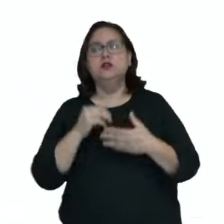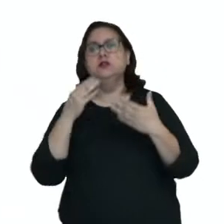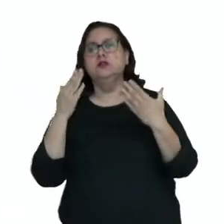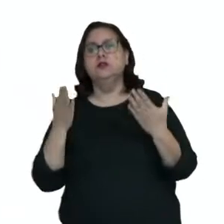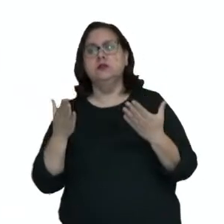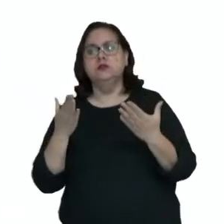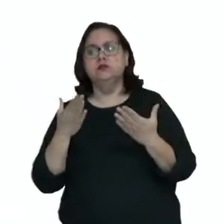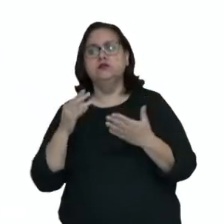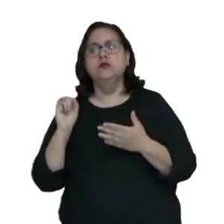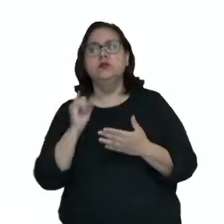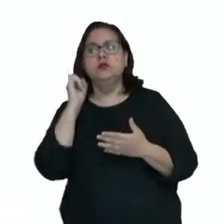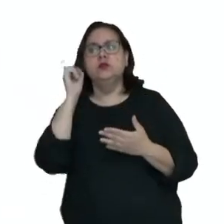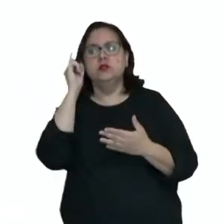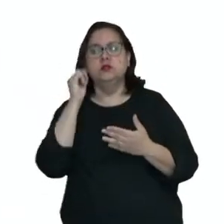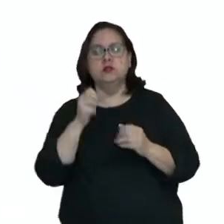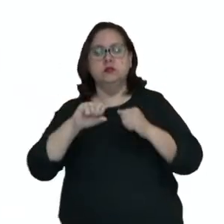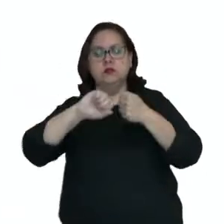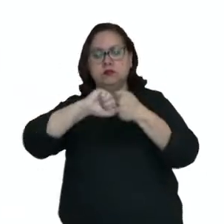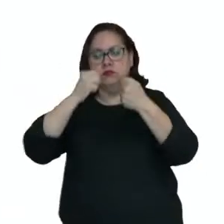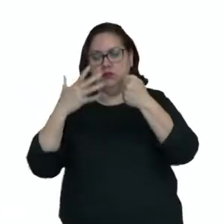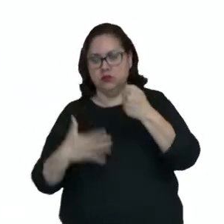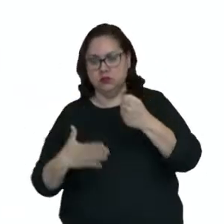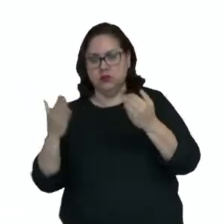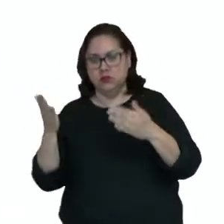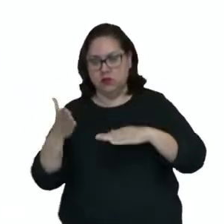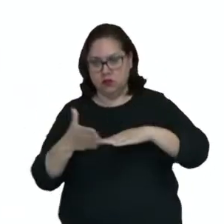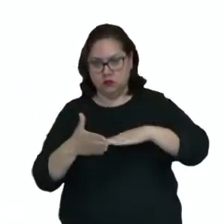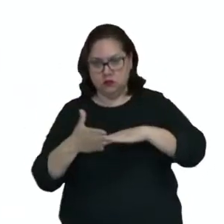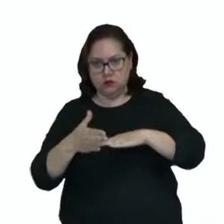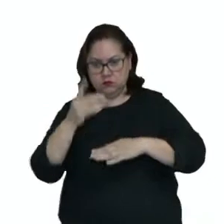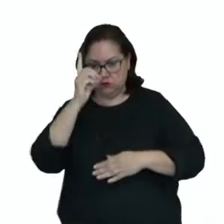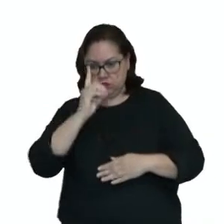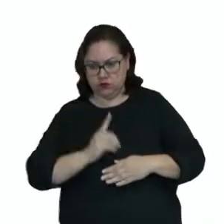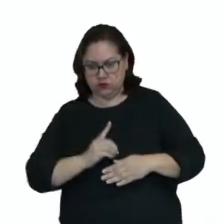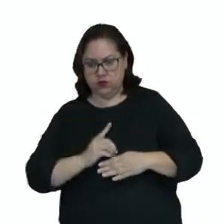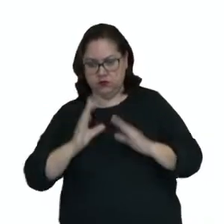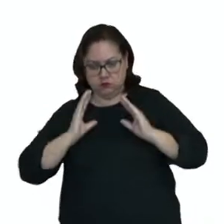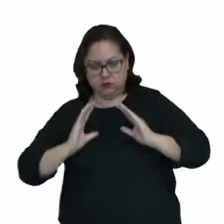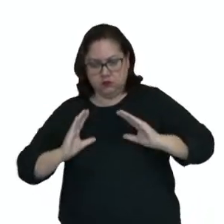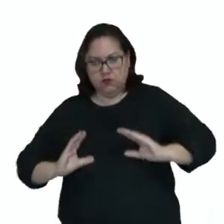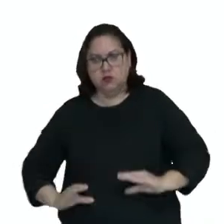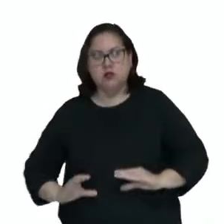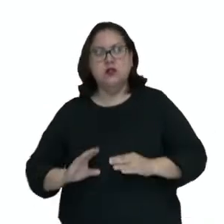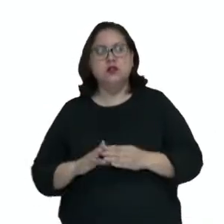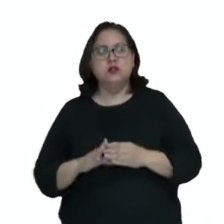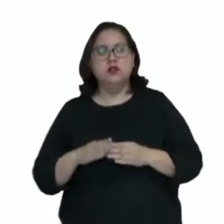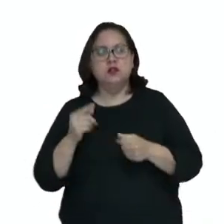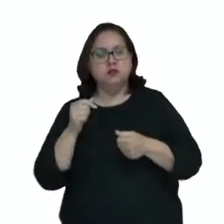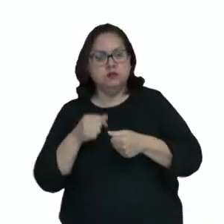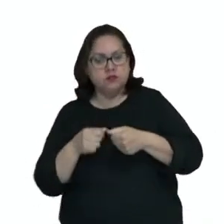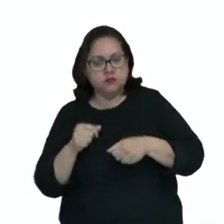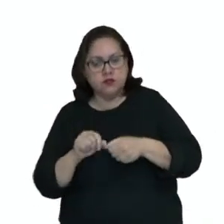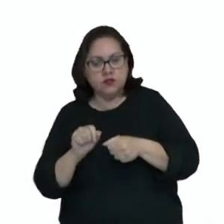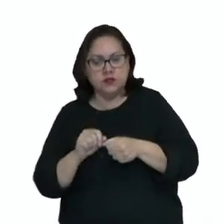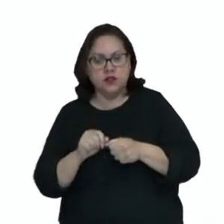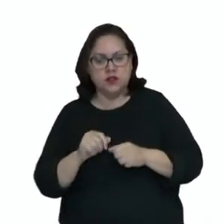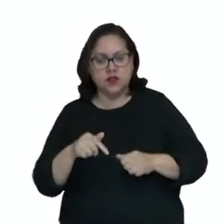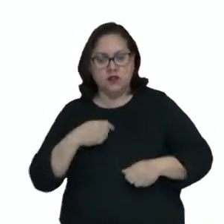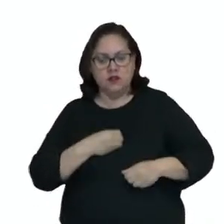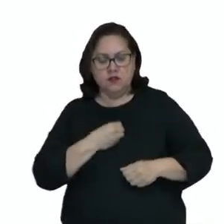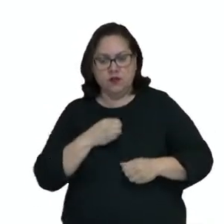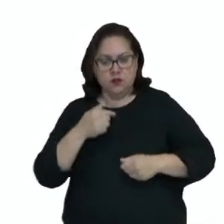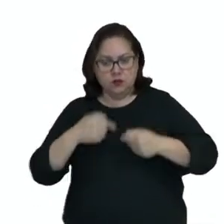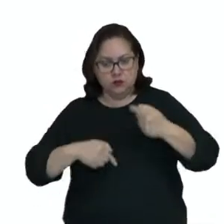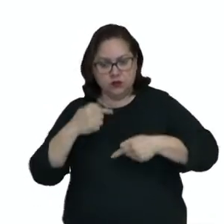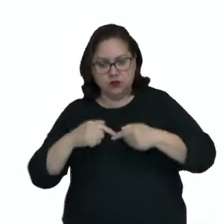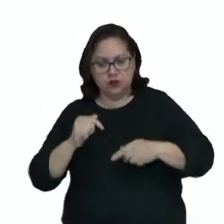Então, o fundamento da democracia contemporânea é o direito dos cidadãos de participarem da vida política de seu